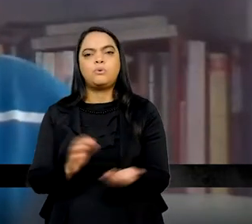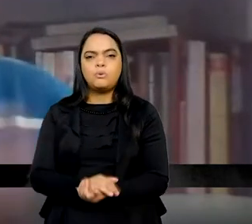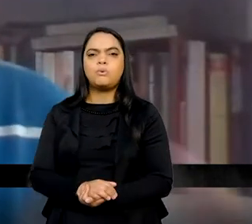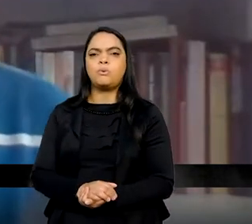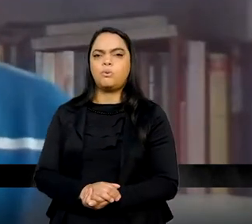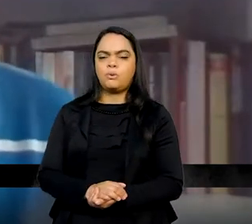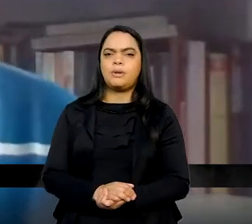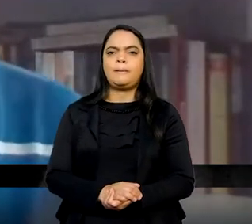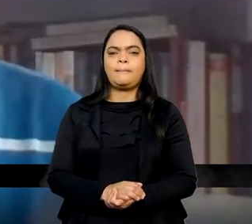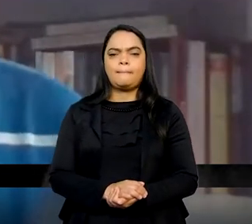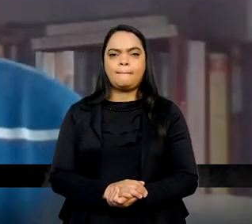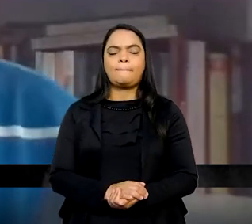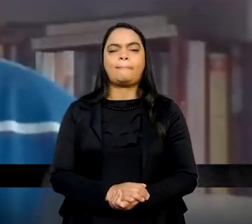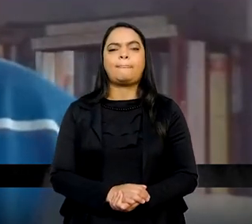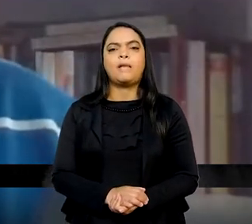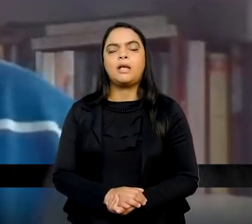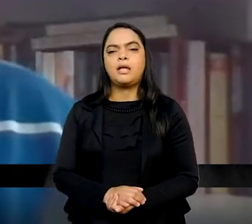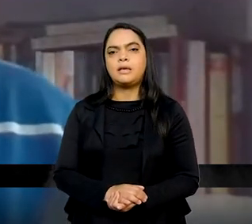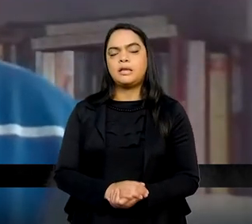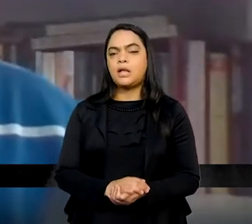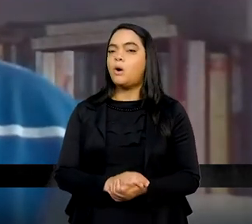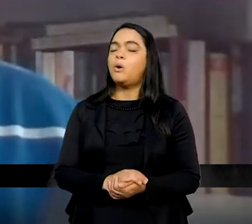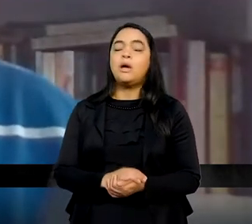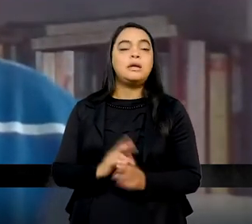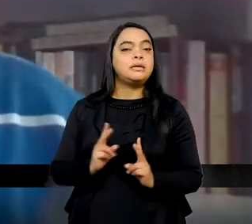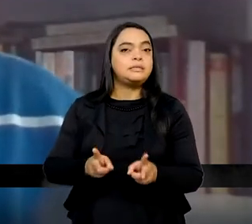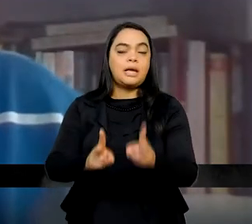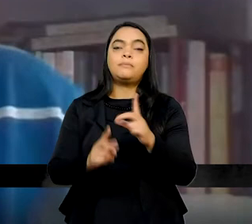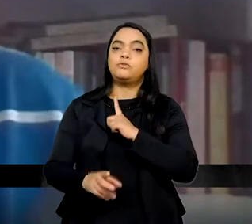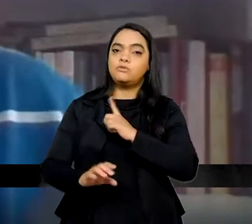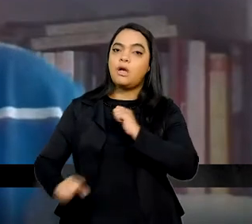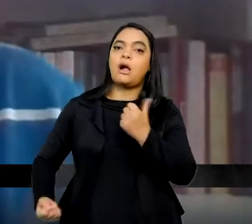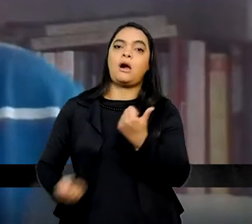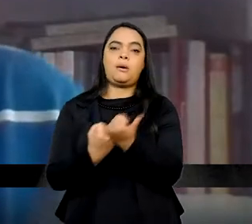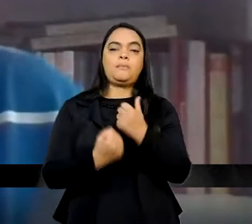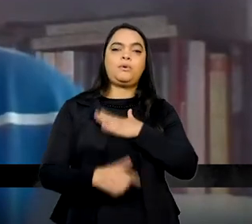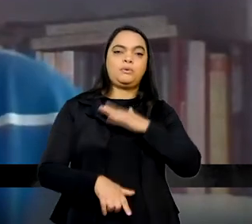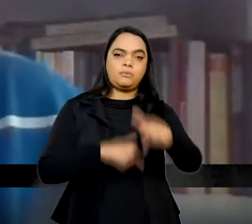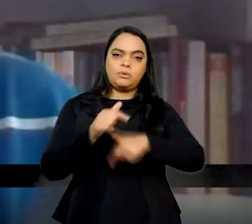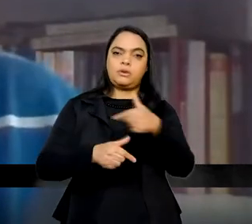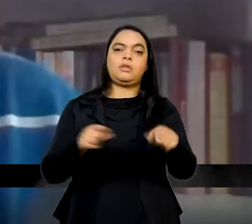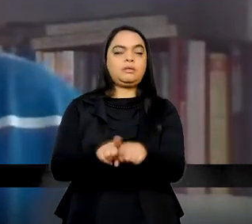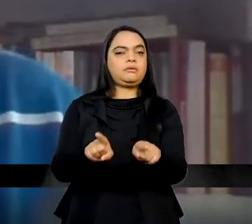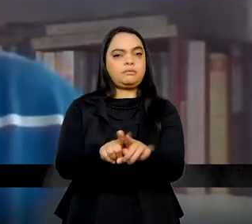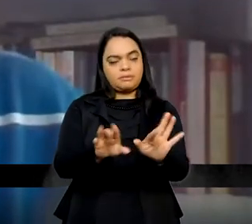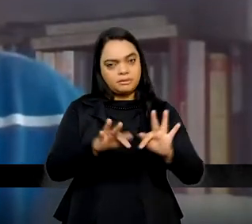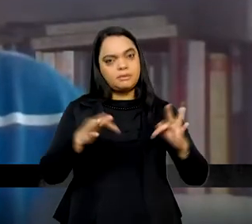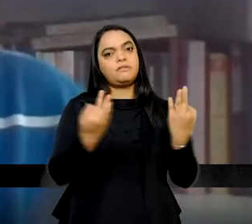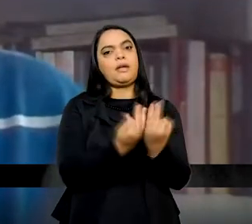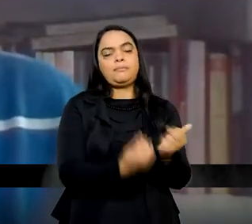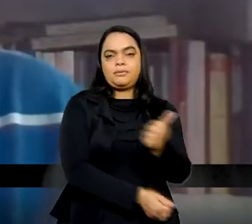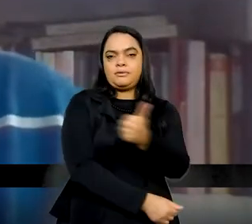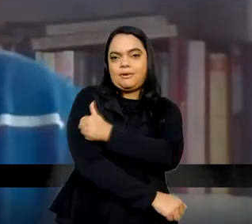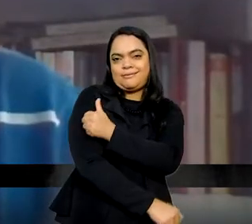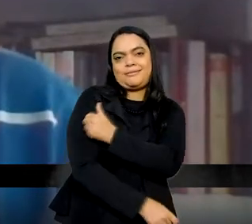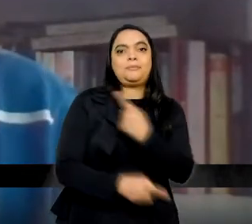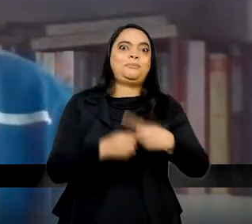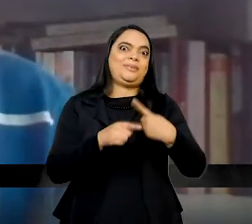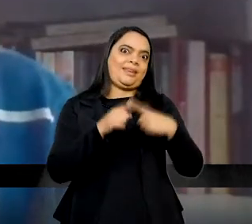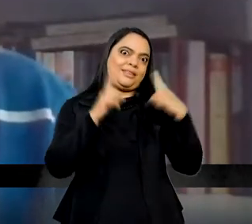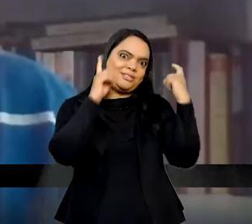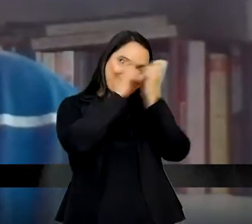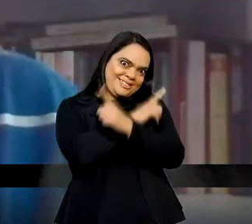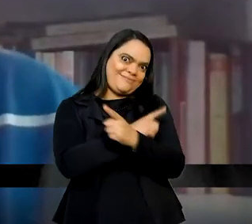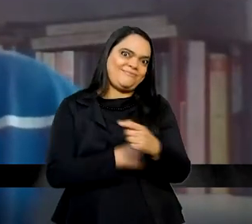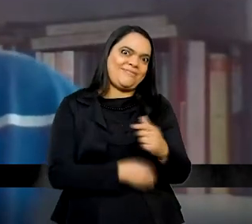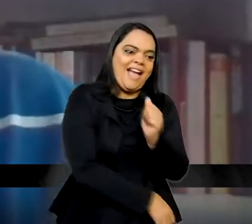dava muito apoio a este trabalho, como também as famílias, né? Porque também é complicado você